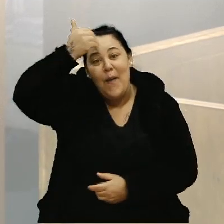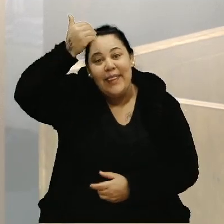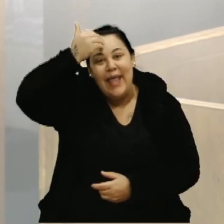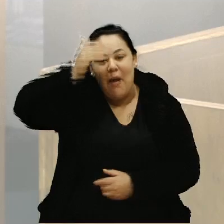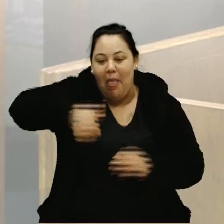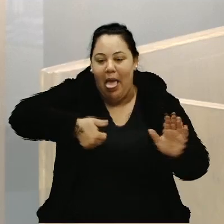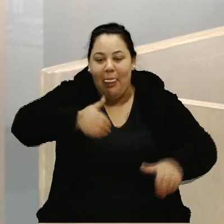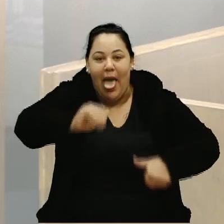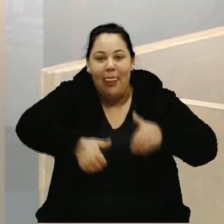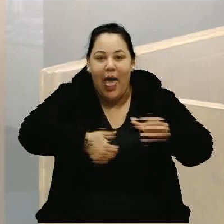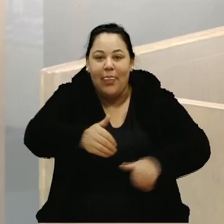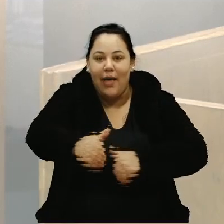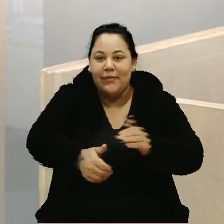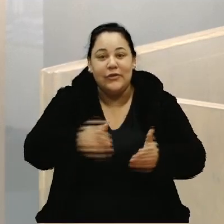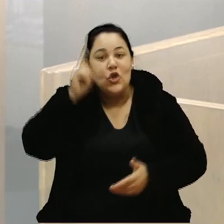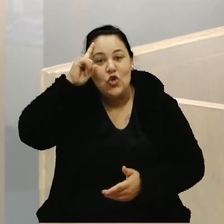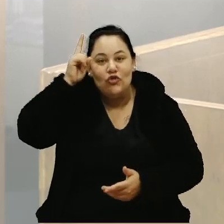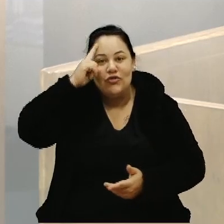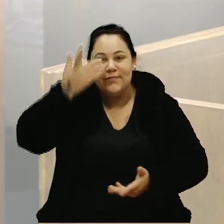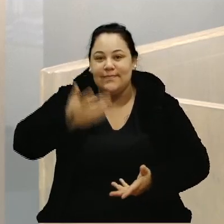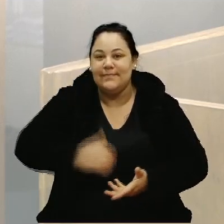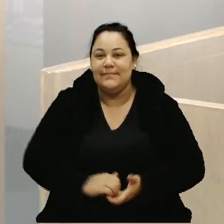tem lá.